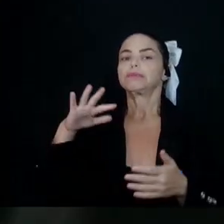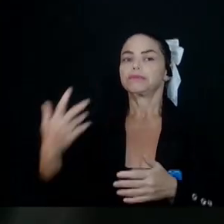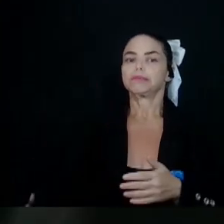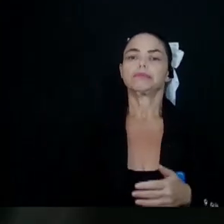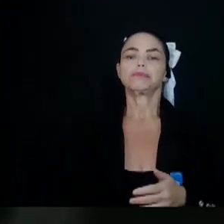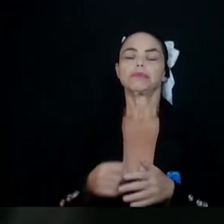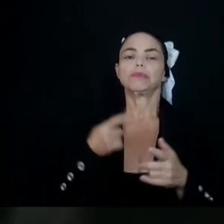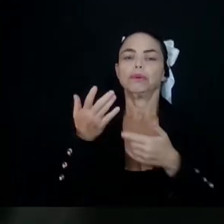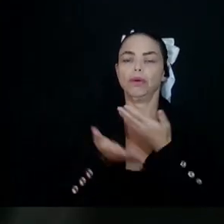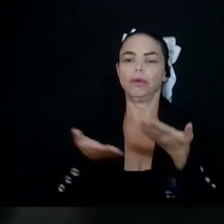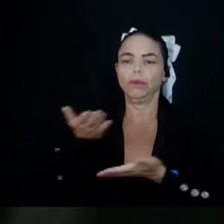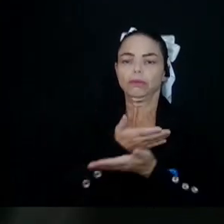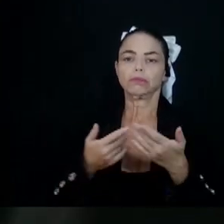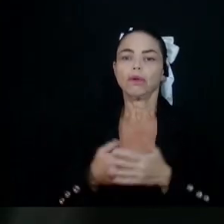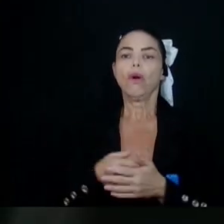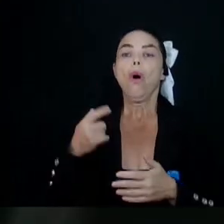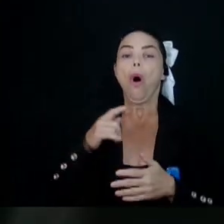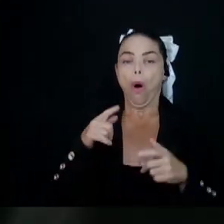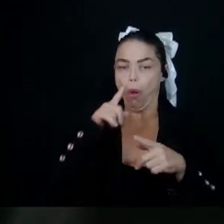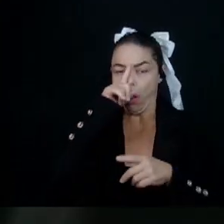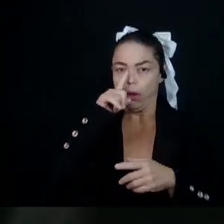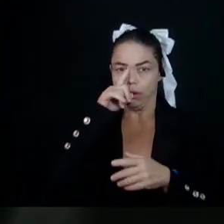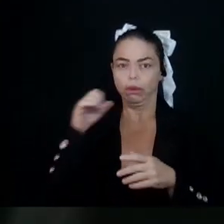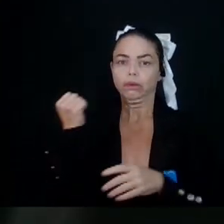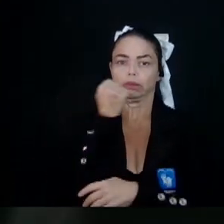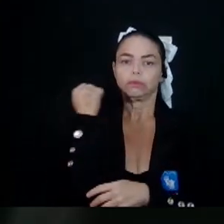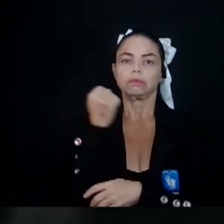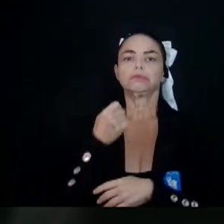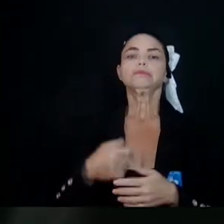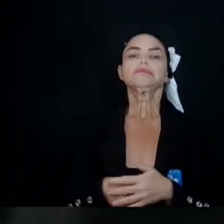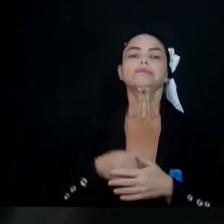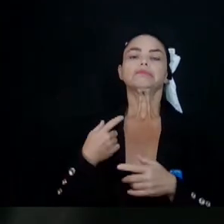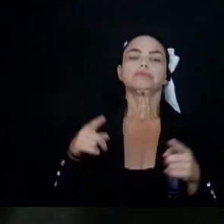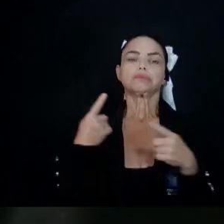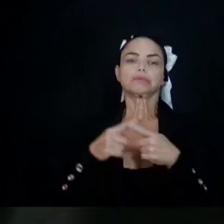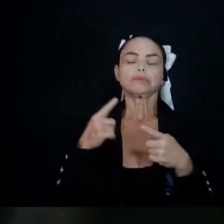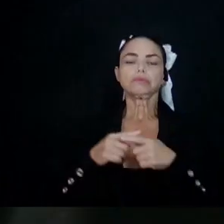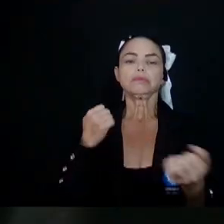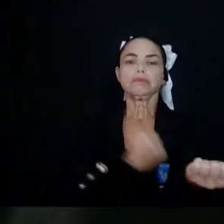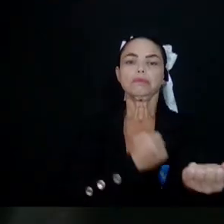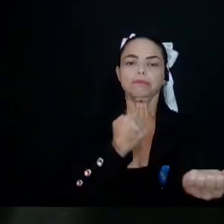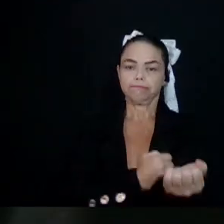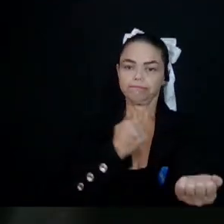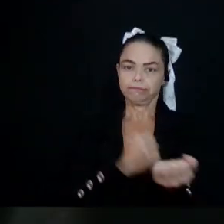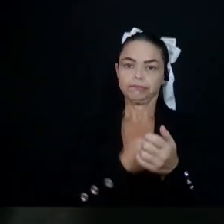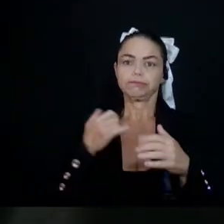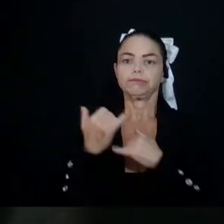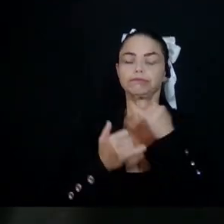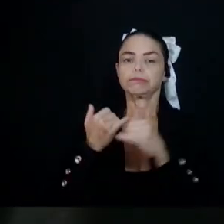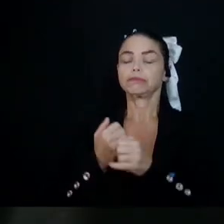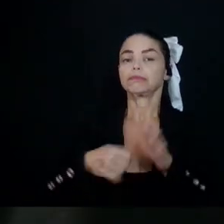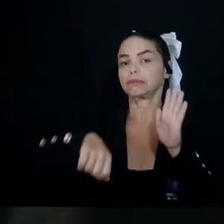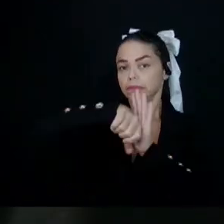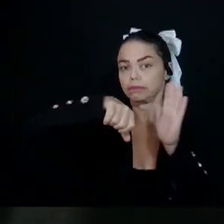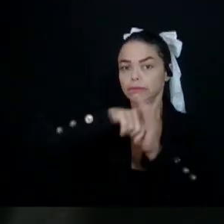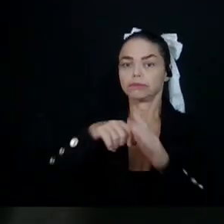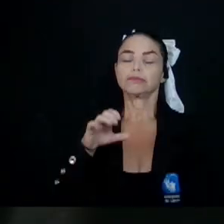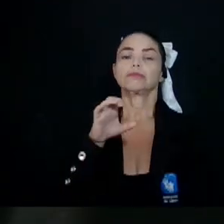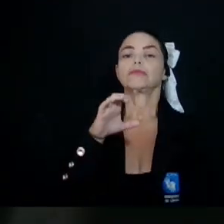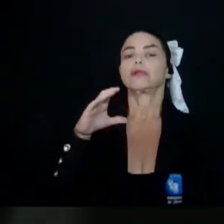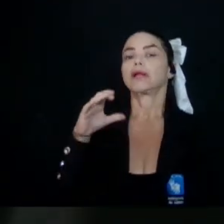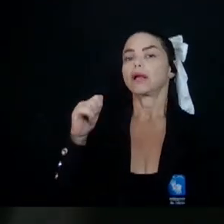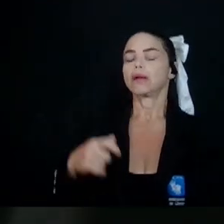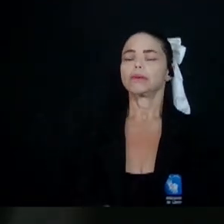interações sociais até riscos graves, né, como exposição precoce, o vício digital e crimes online. É nesse cenário que surge a